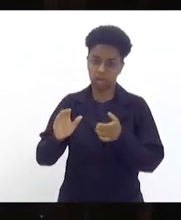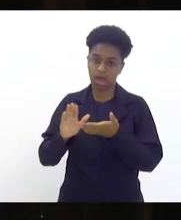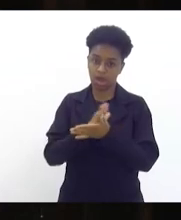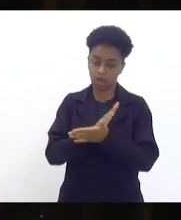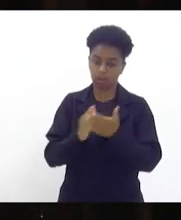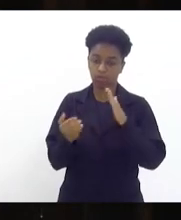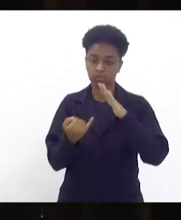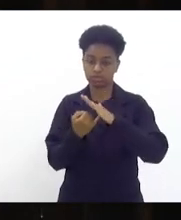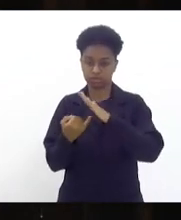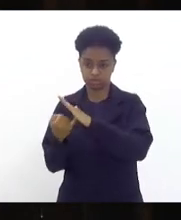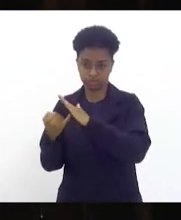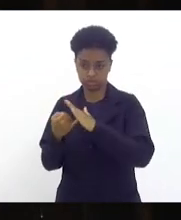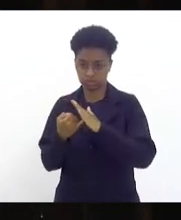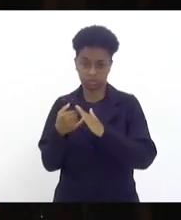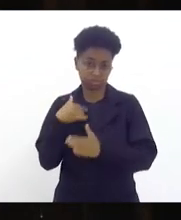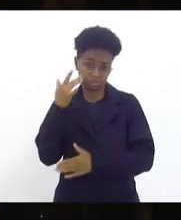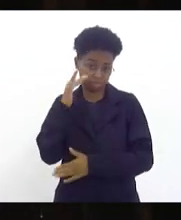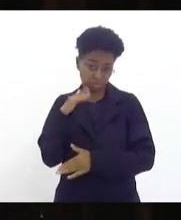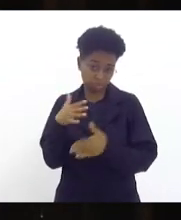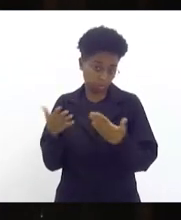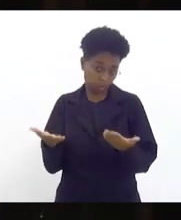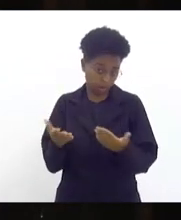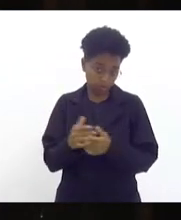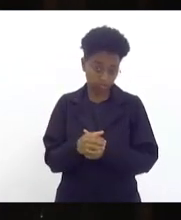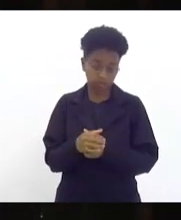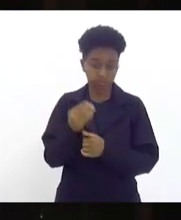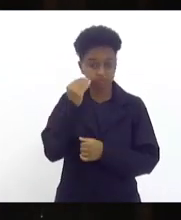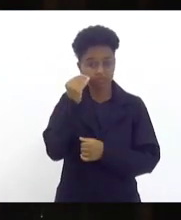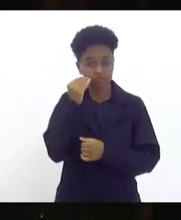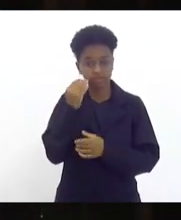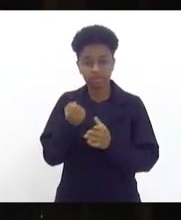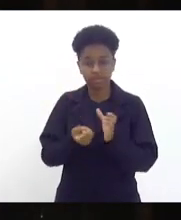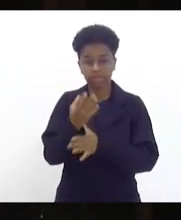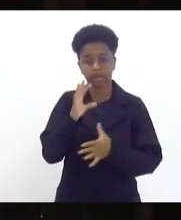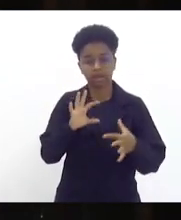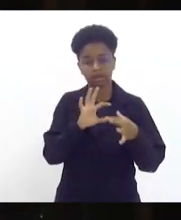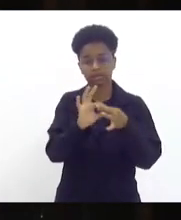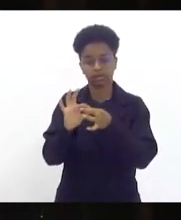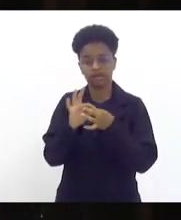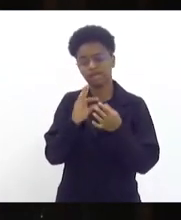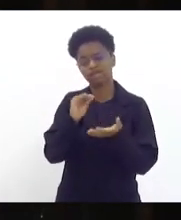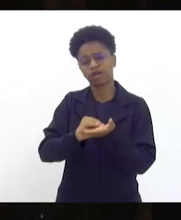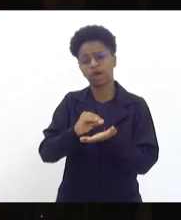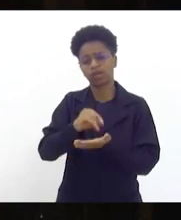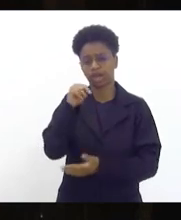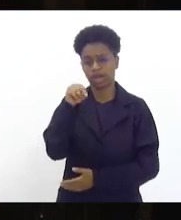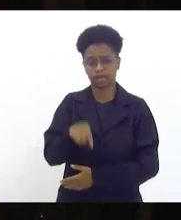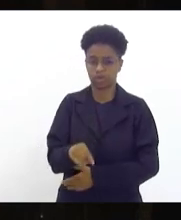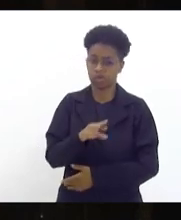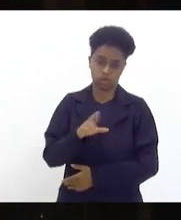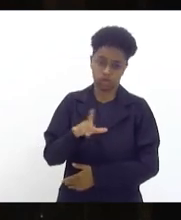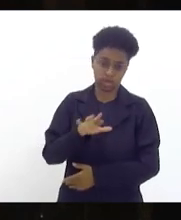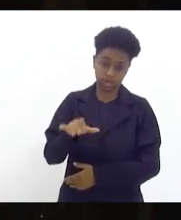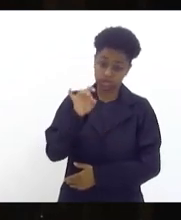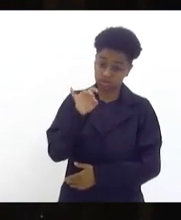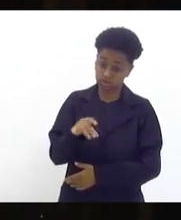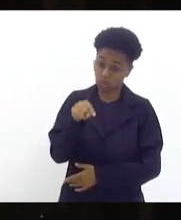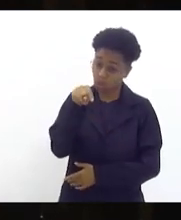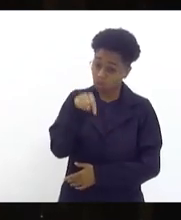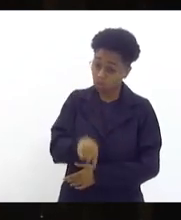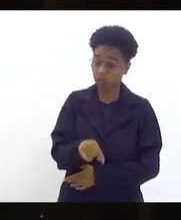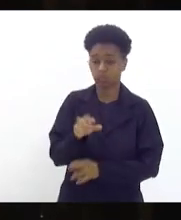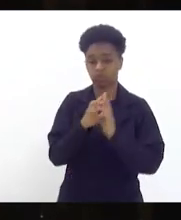instituições que eu não sei quais são que para formar um elo que tá faltando aqui gente na sua nessa reunião em todos